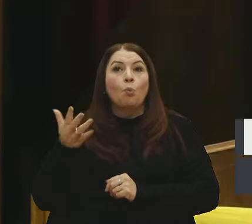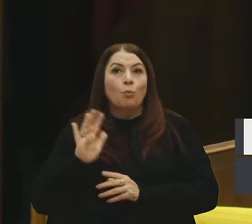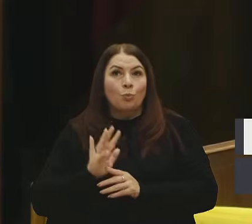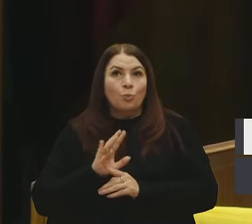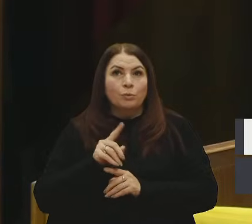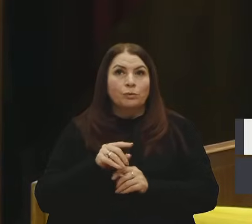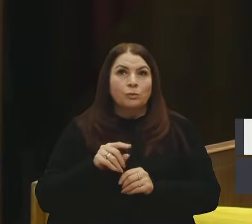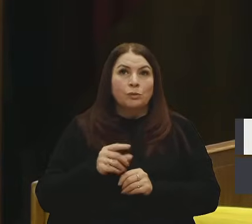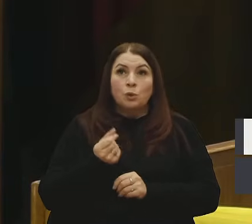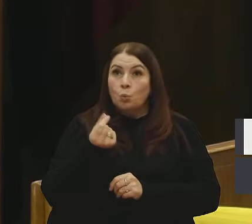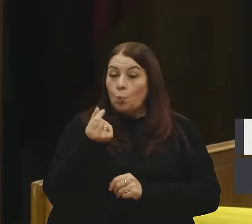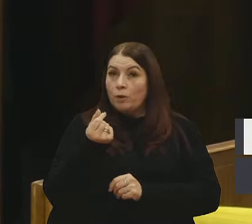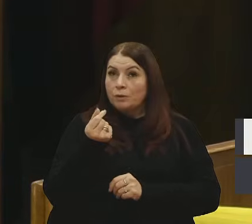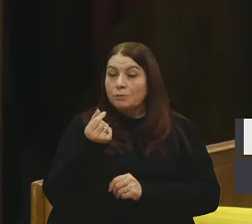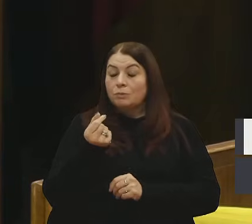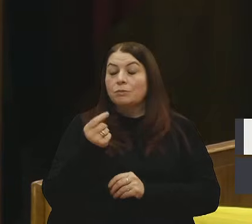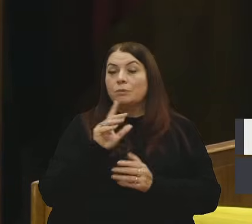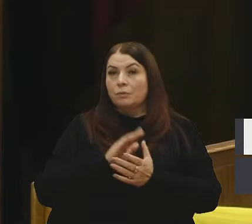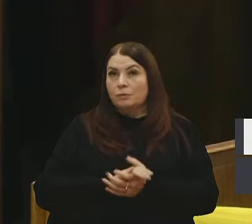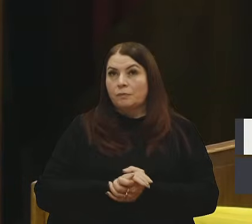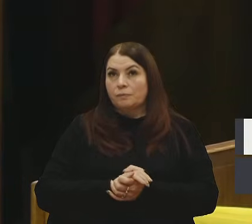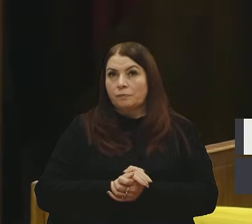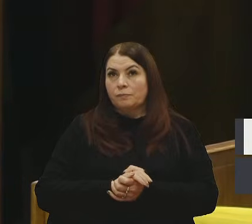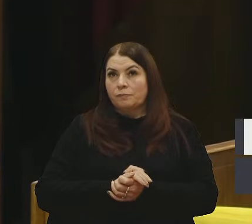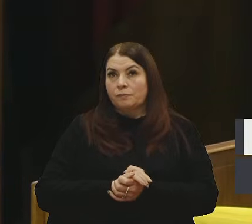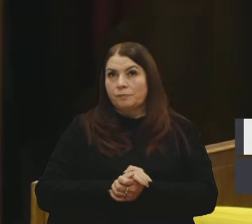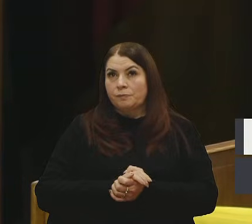e quanto ela vai